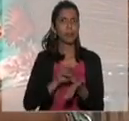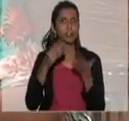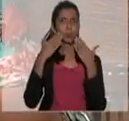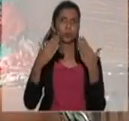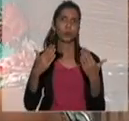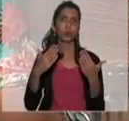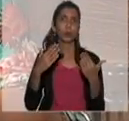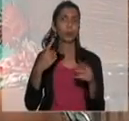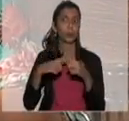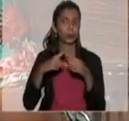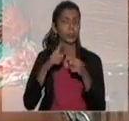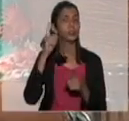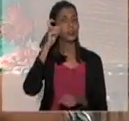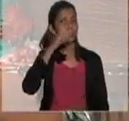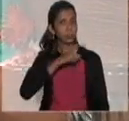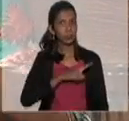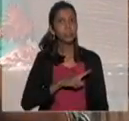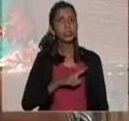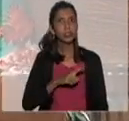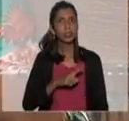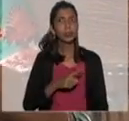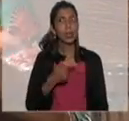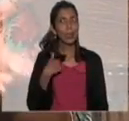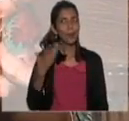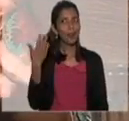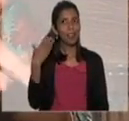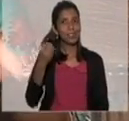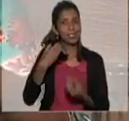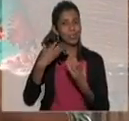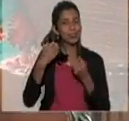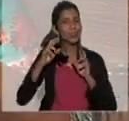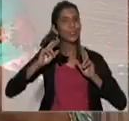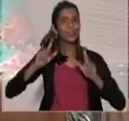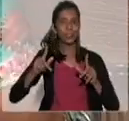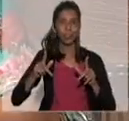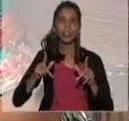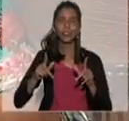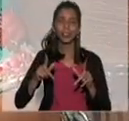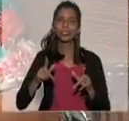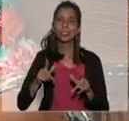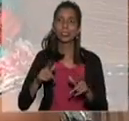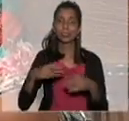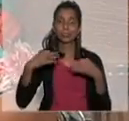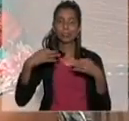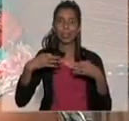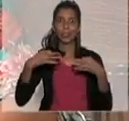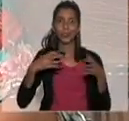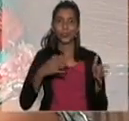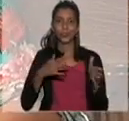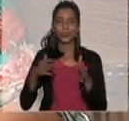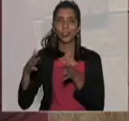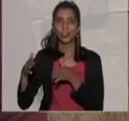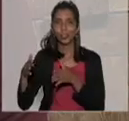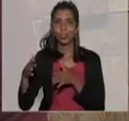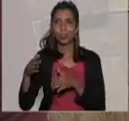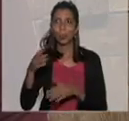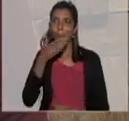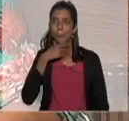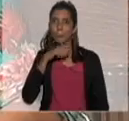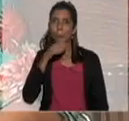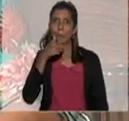que para mim foi dificílima EA contra tudo que eu tinha sido criada dentro de uma coisa muito certinha seus pais eram muito